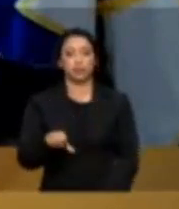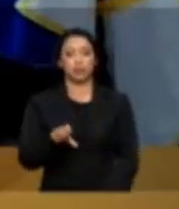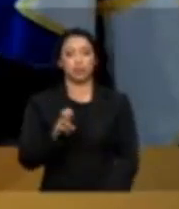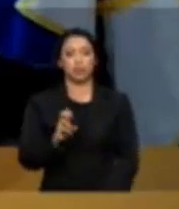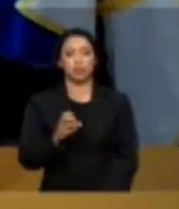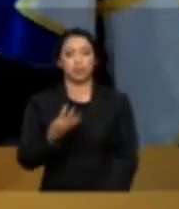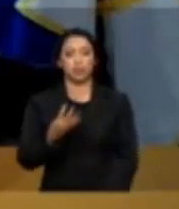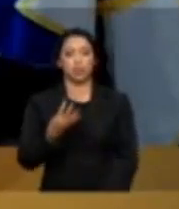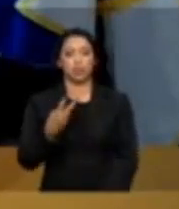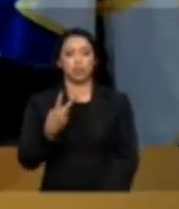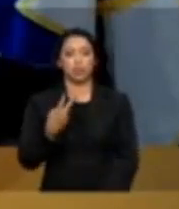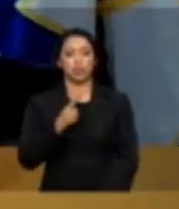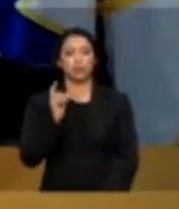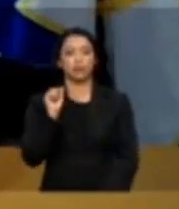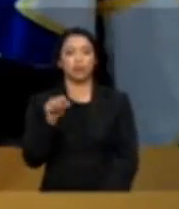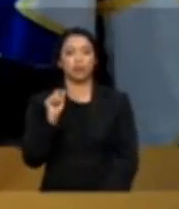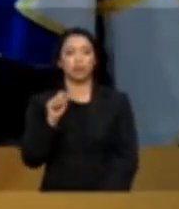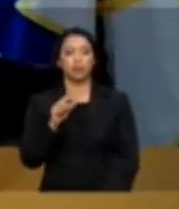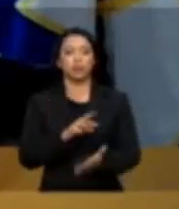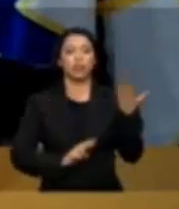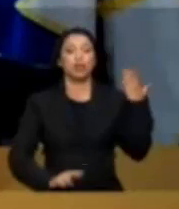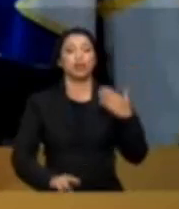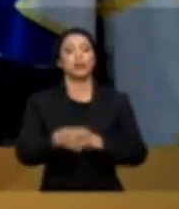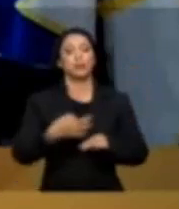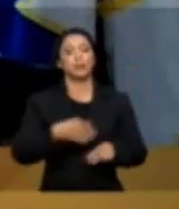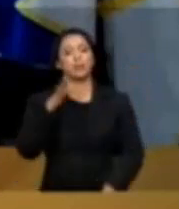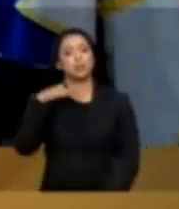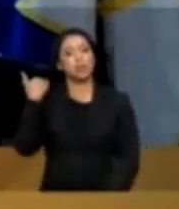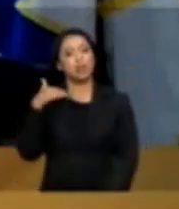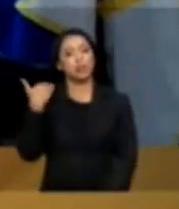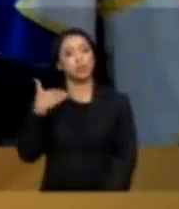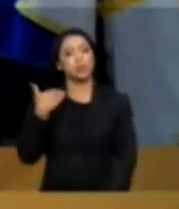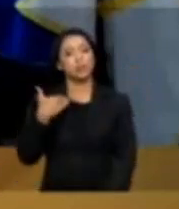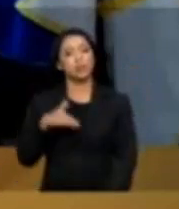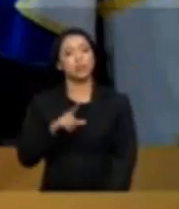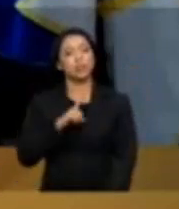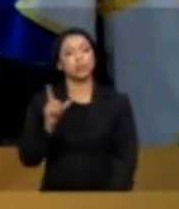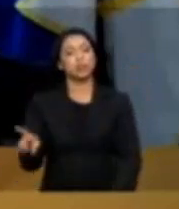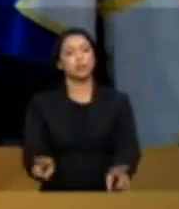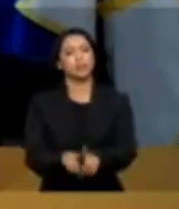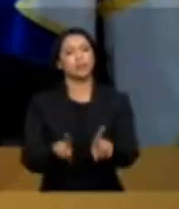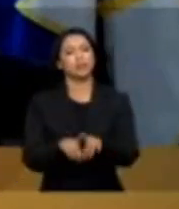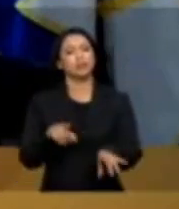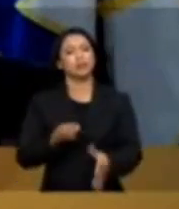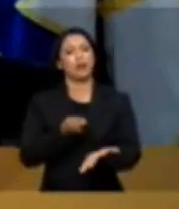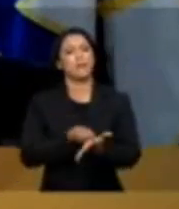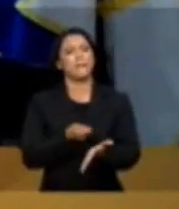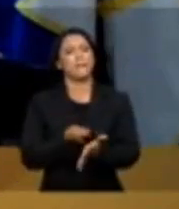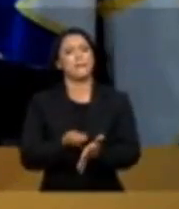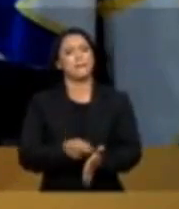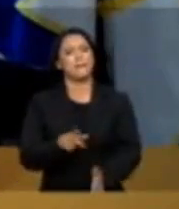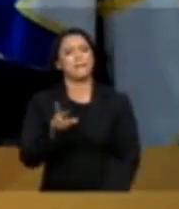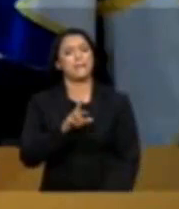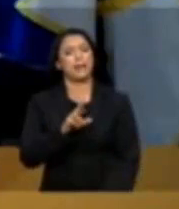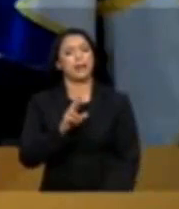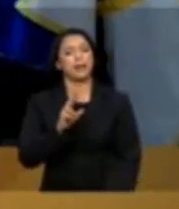29.542, em que foi relatora a eminente relatora ministra Carmen Lúcia. Também se extrai essa exigência do recurso em